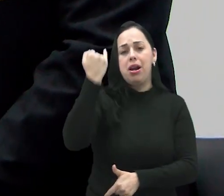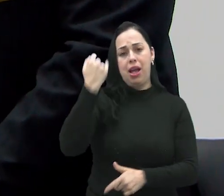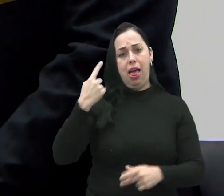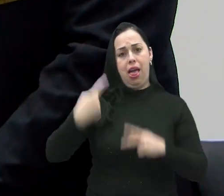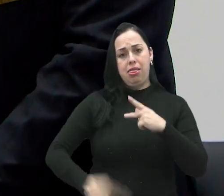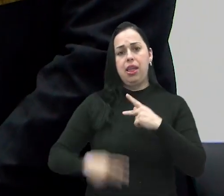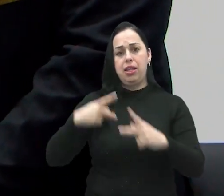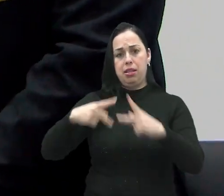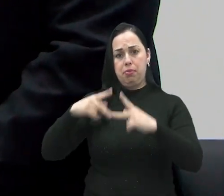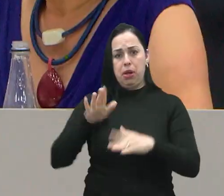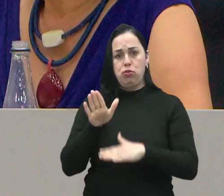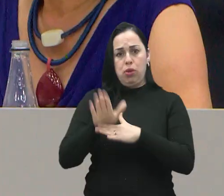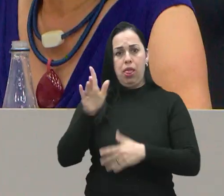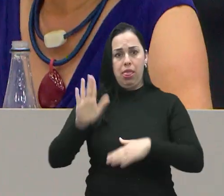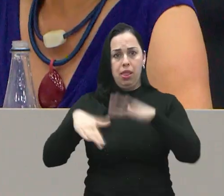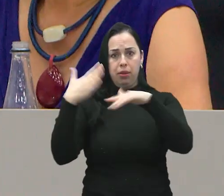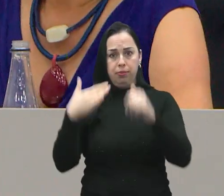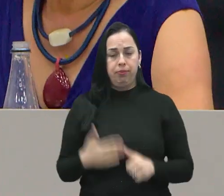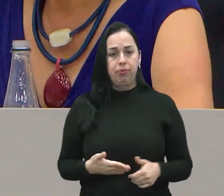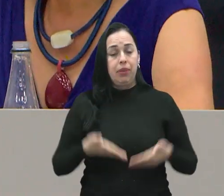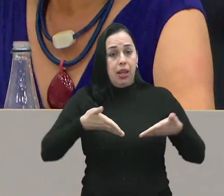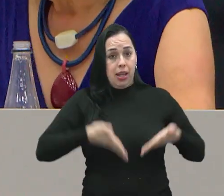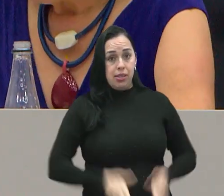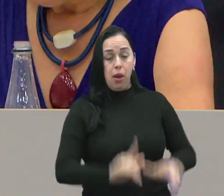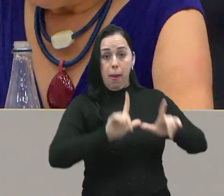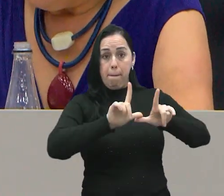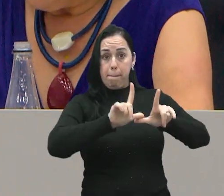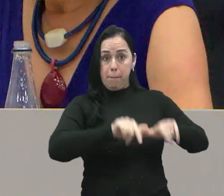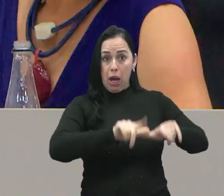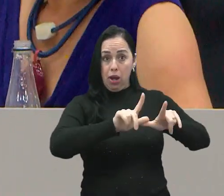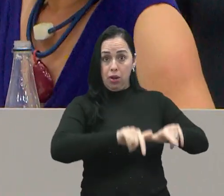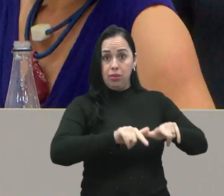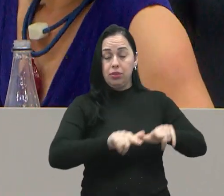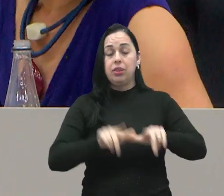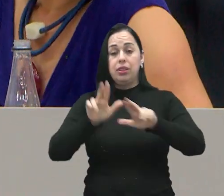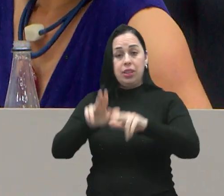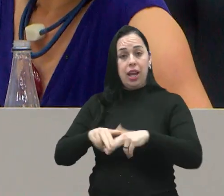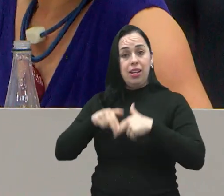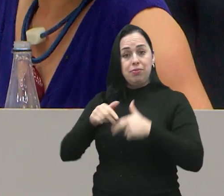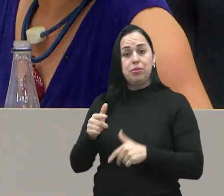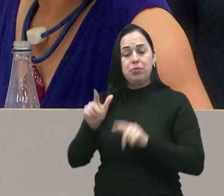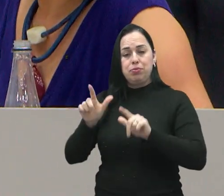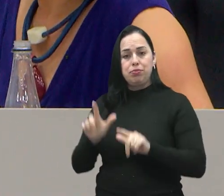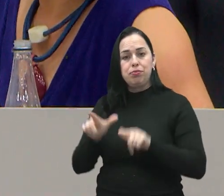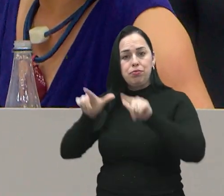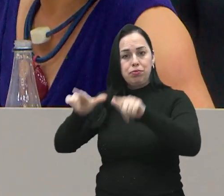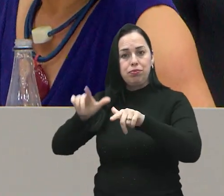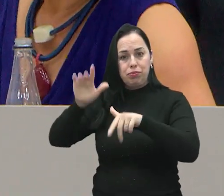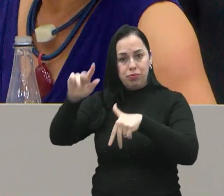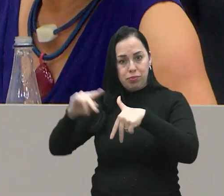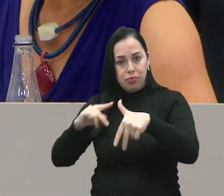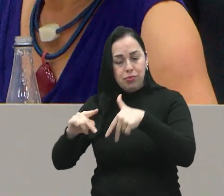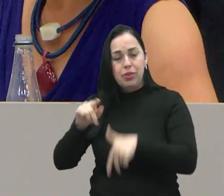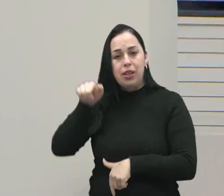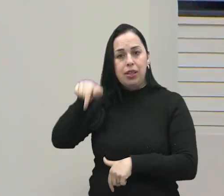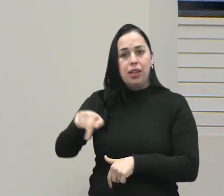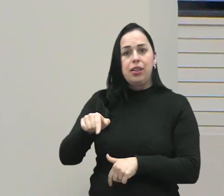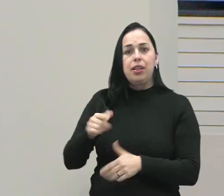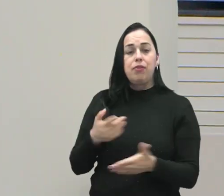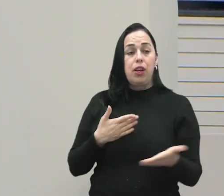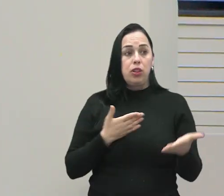seu desenvolvimento. Natural de Bauru, o jurista foi condecorado após o legislativo da cidade aprovar